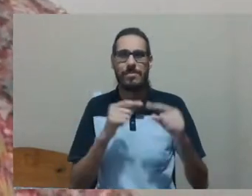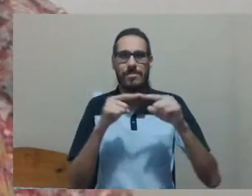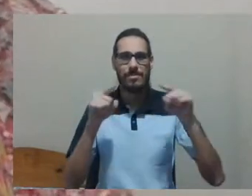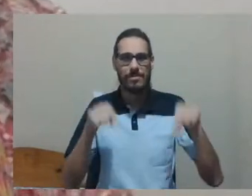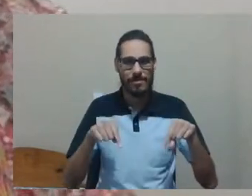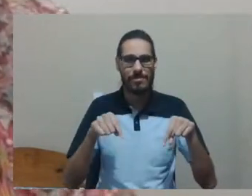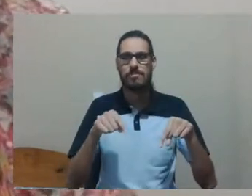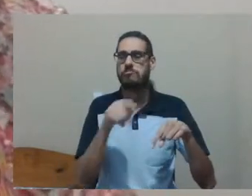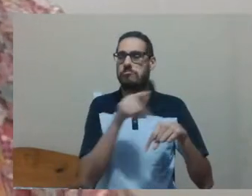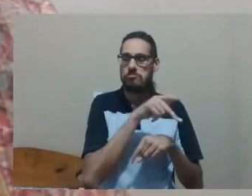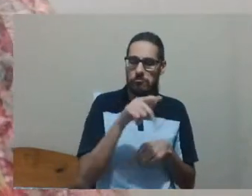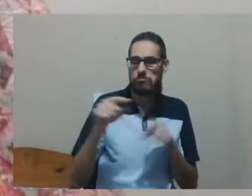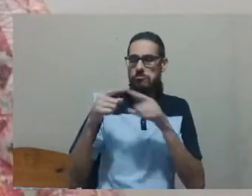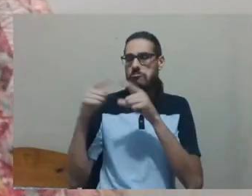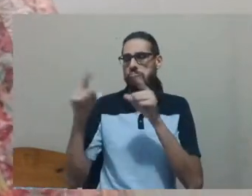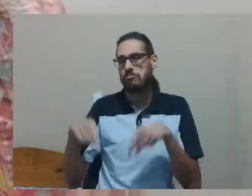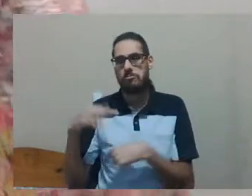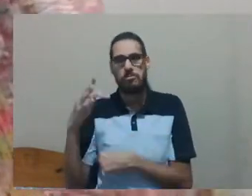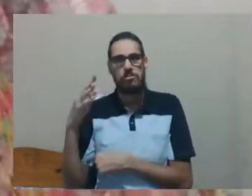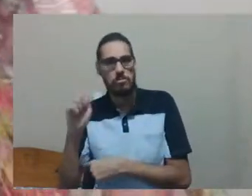docentes, servidores TAs,